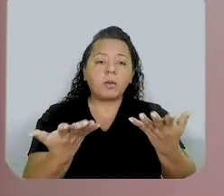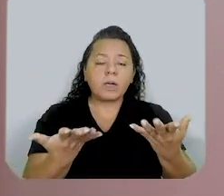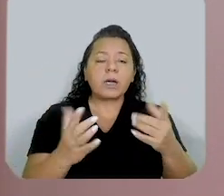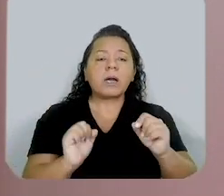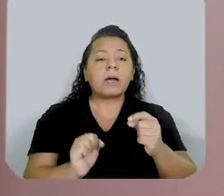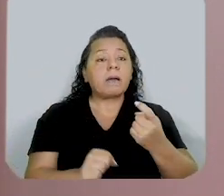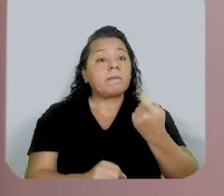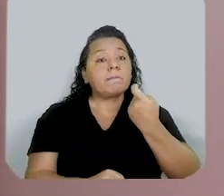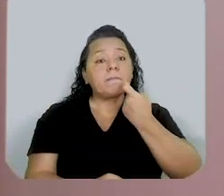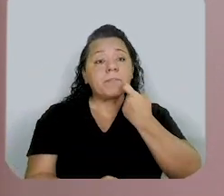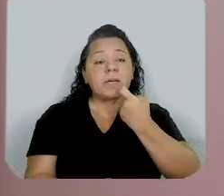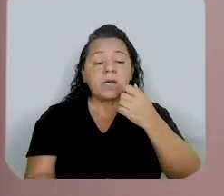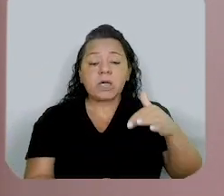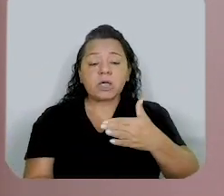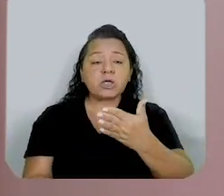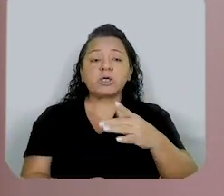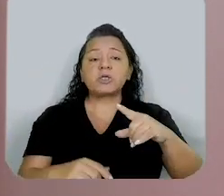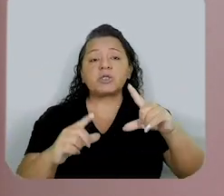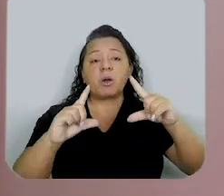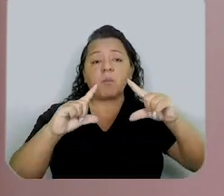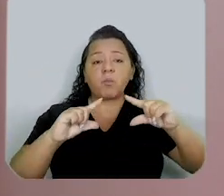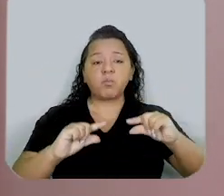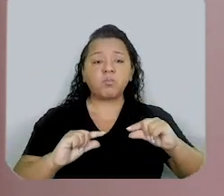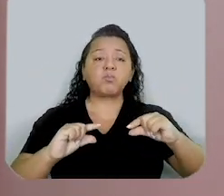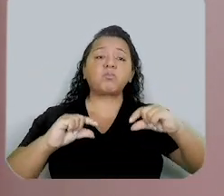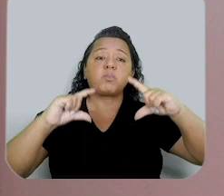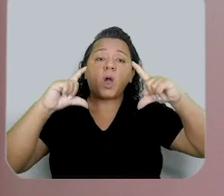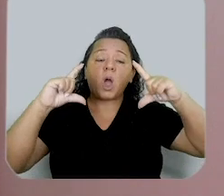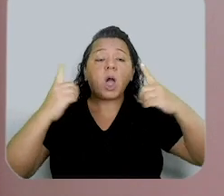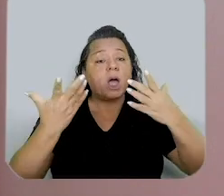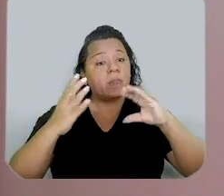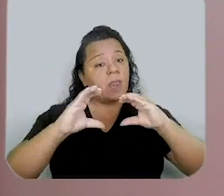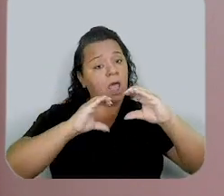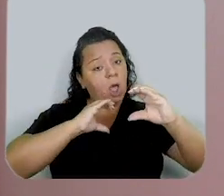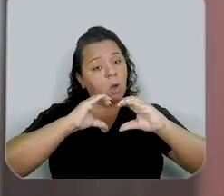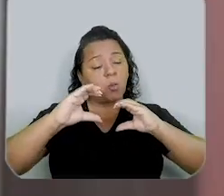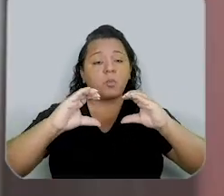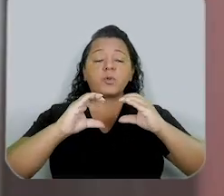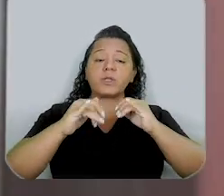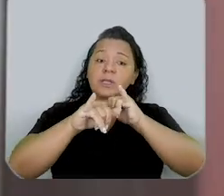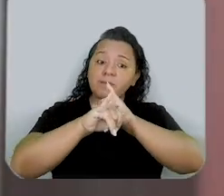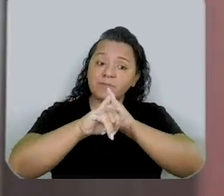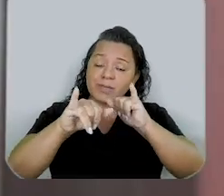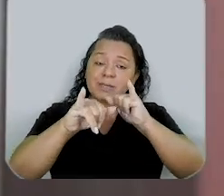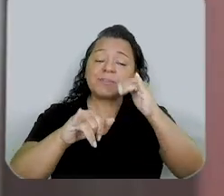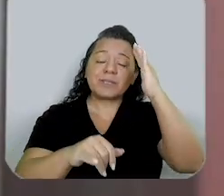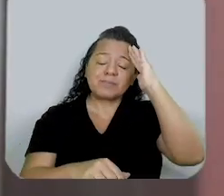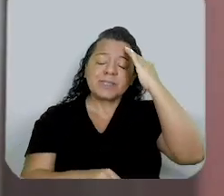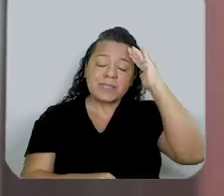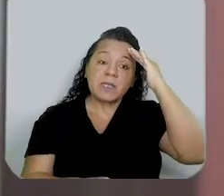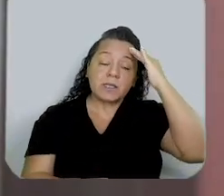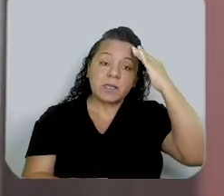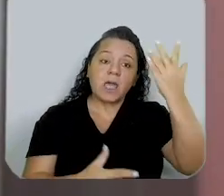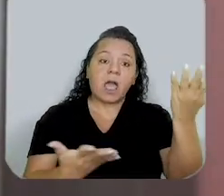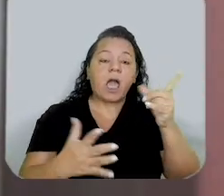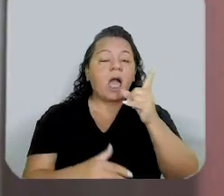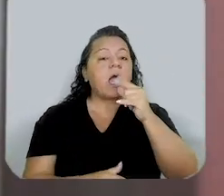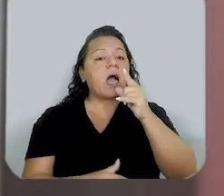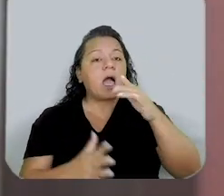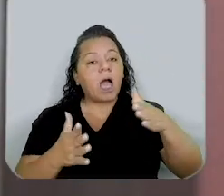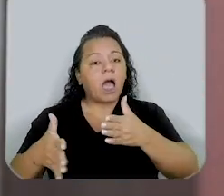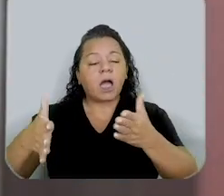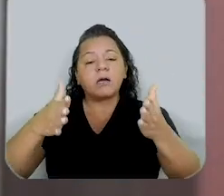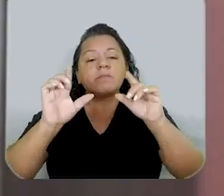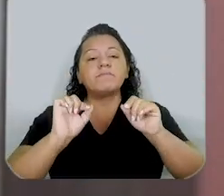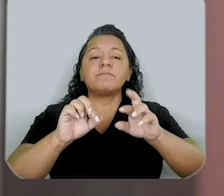que ela está fazendo com a gente e nós precisamos entender essa linguagem dela, da água. Considerar outros modelos de conhecimento